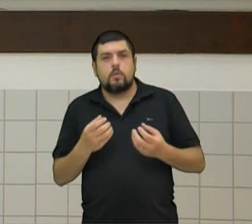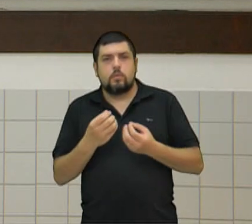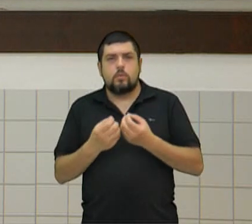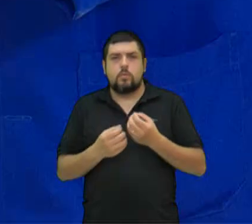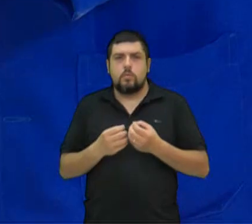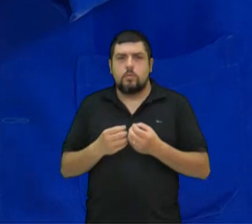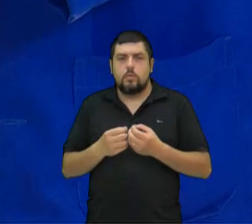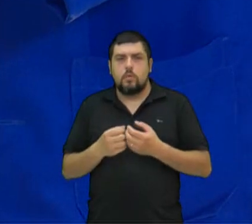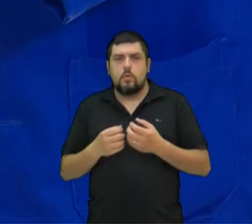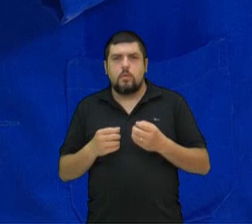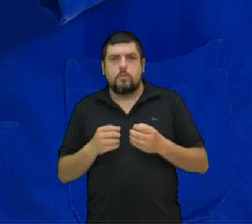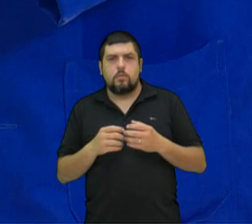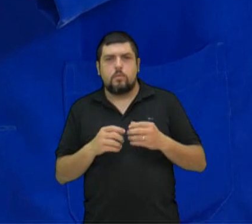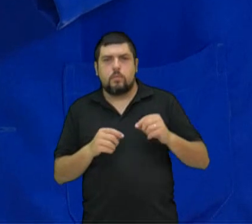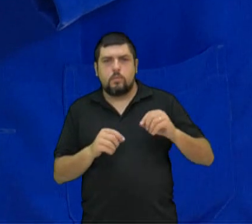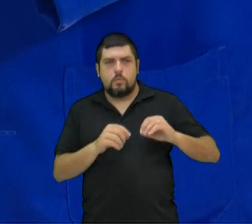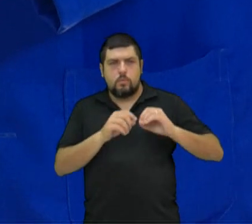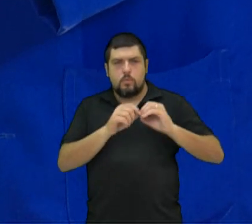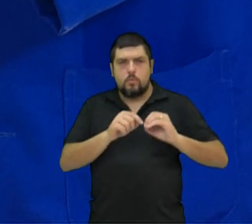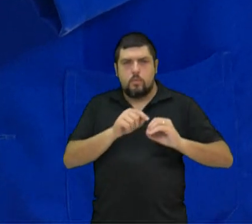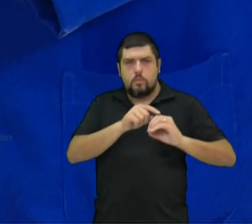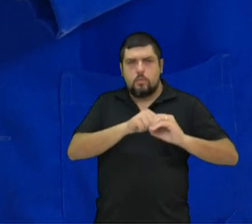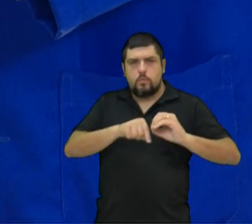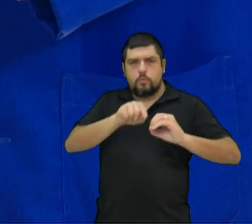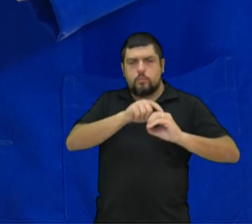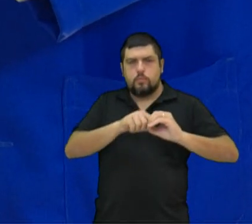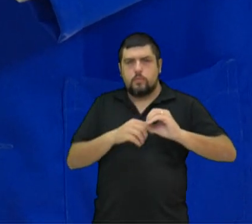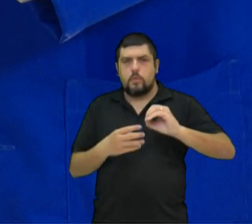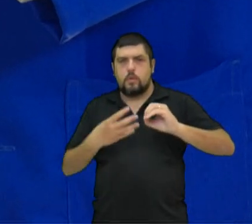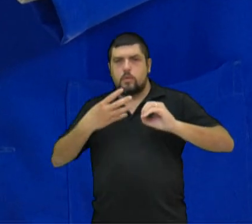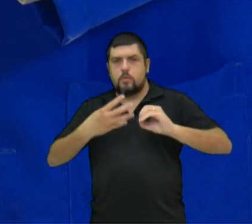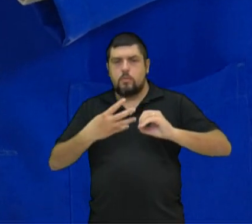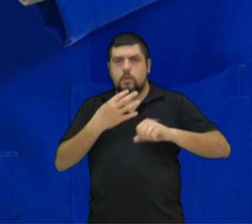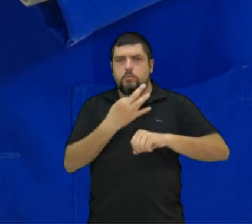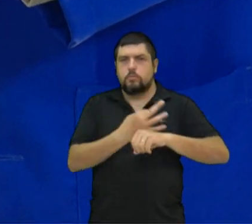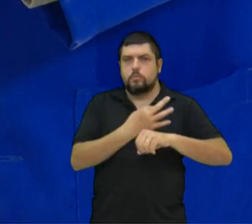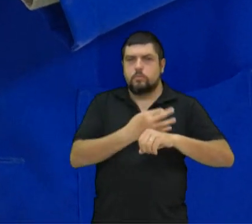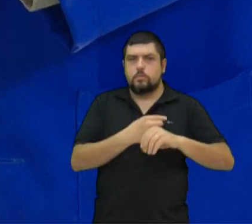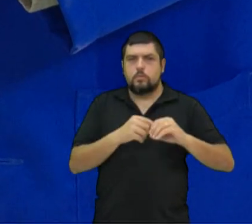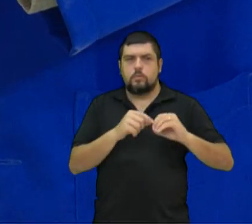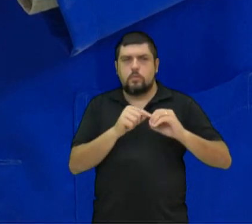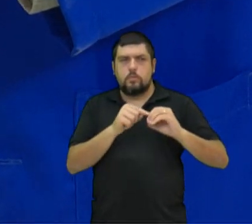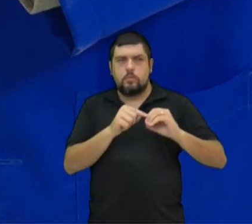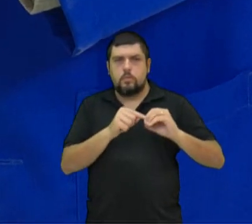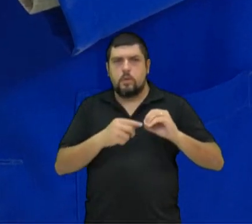certo? Esse elo aqui está suportando 4 bolas de gude. Então, essa segunda corda está suportando quanto?